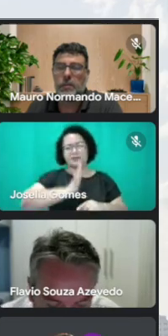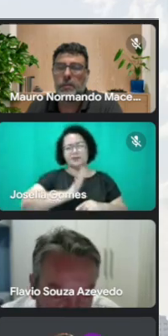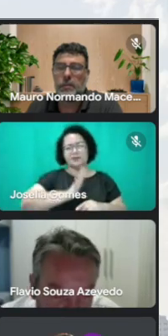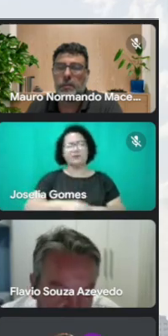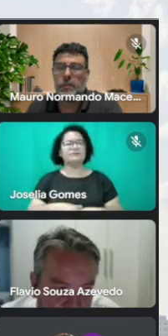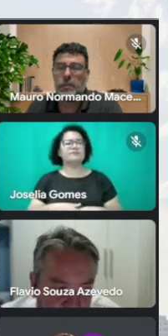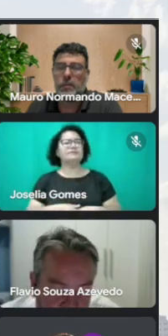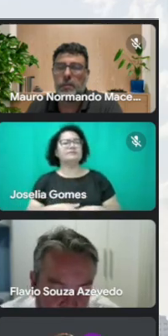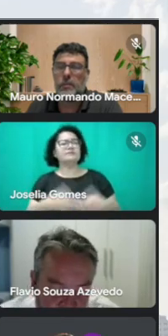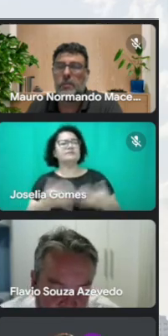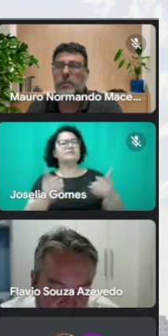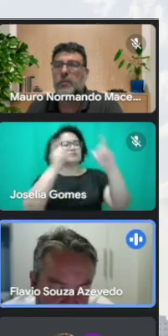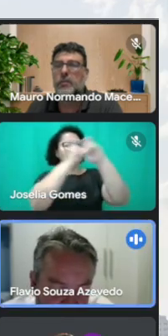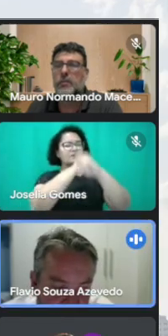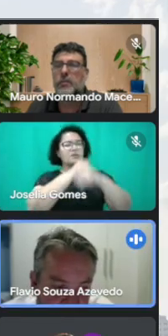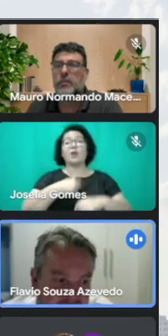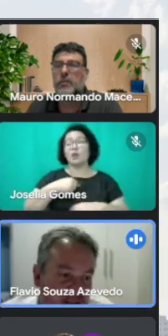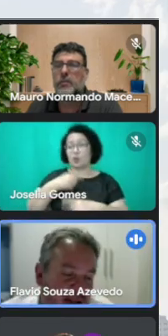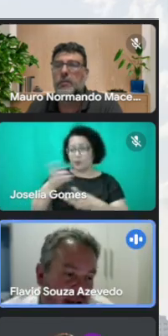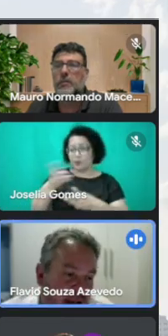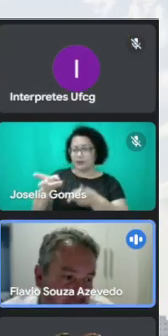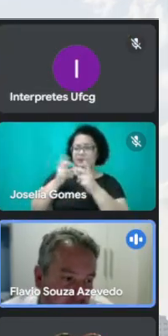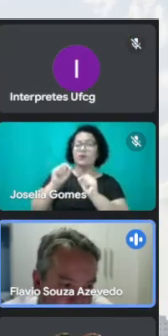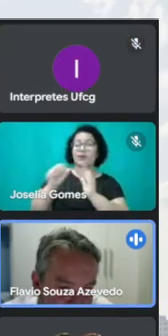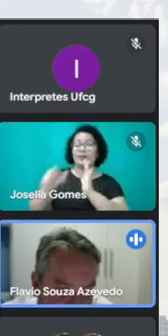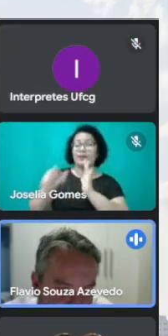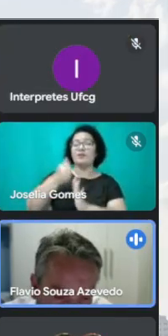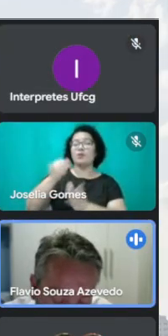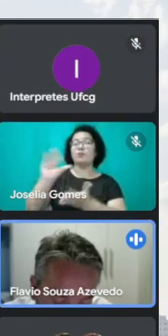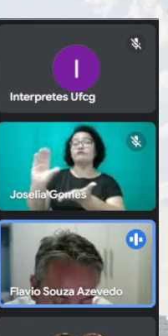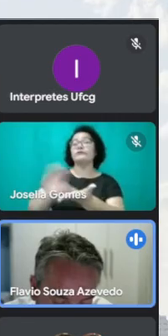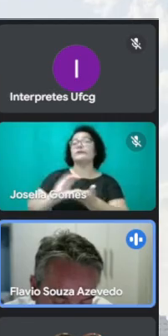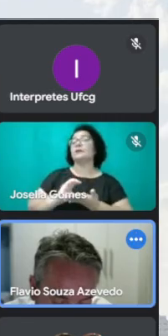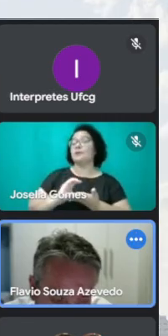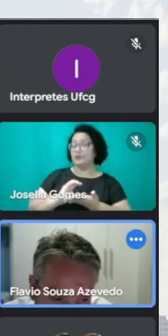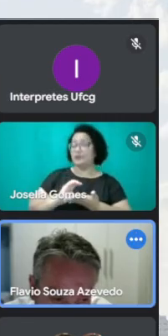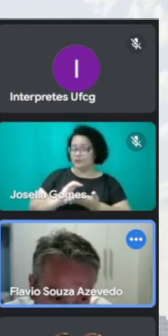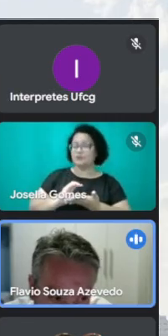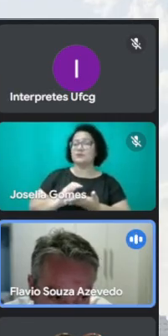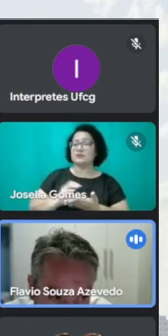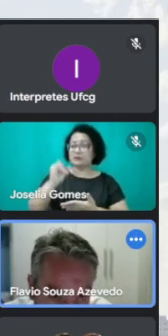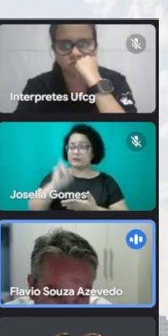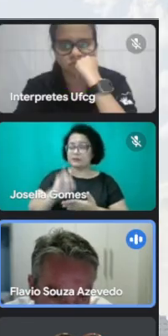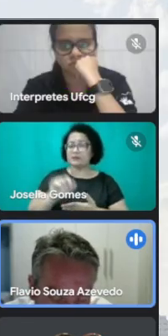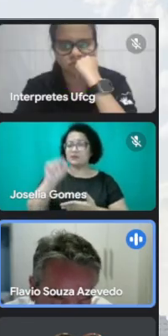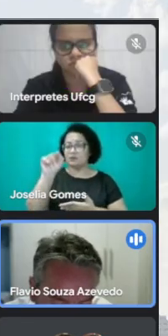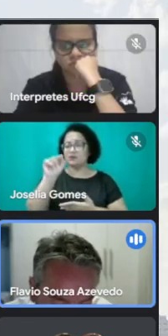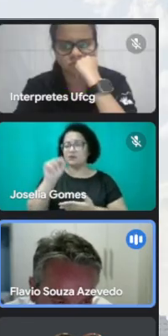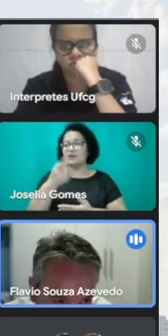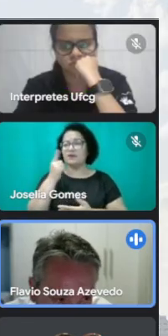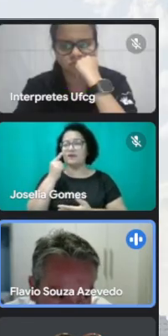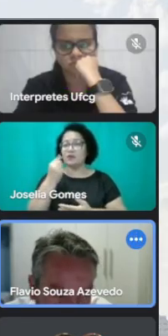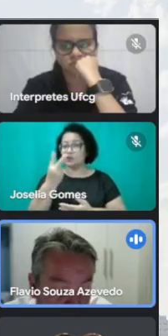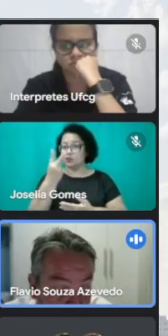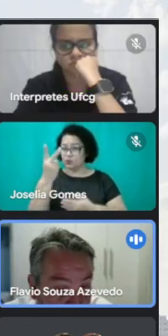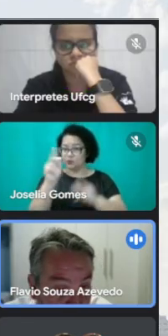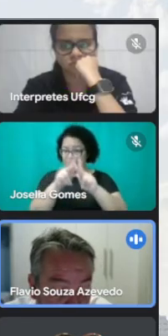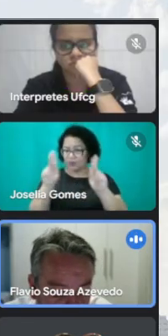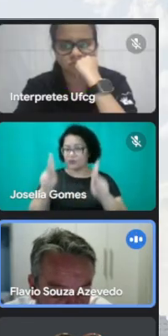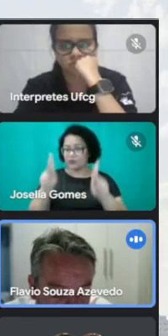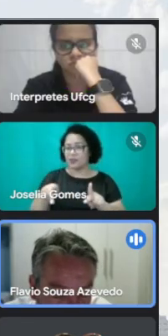A coisa que eu percebi, Ana Luísa, a primeira coisa é financiamento. Se você vê esses dois projetos aí,